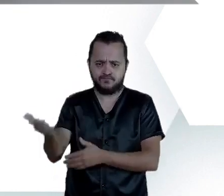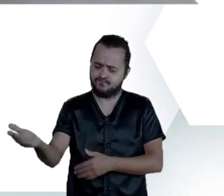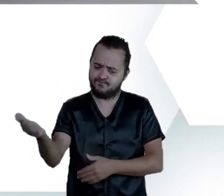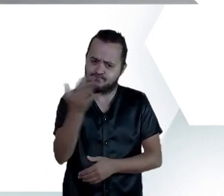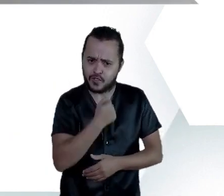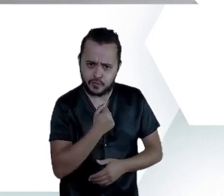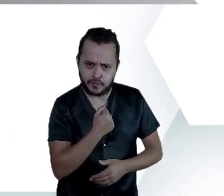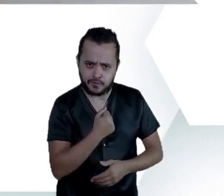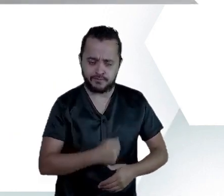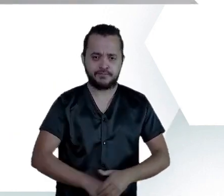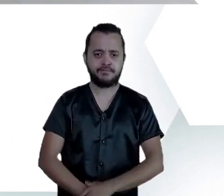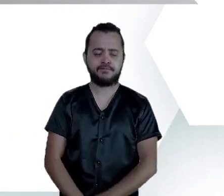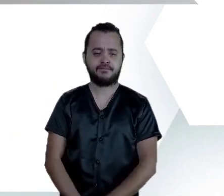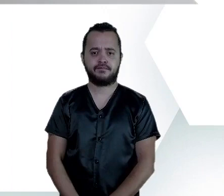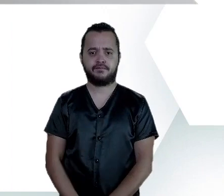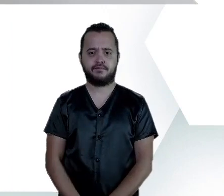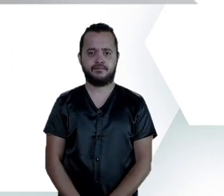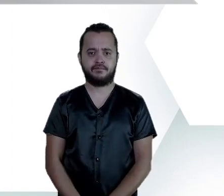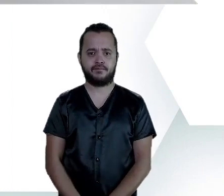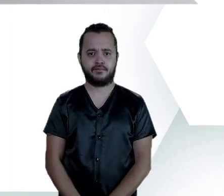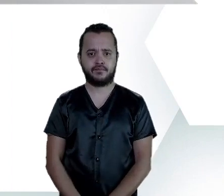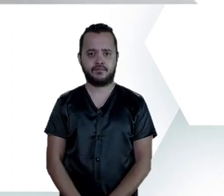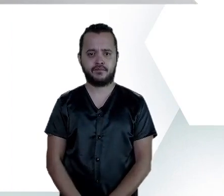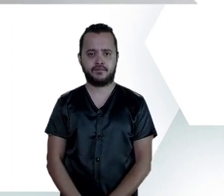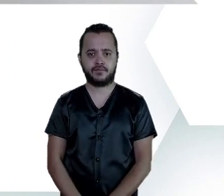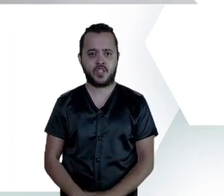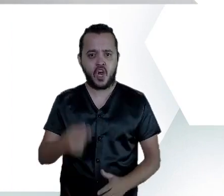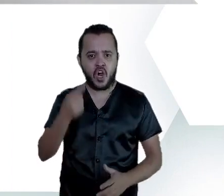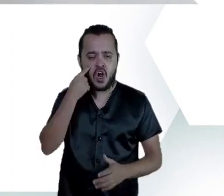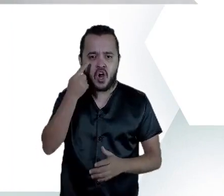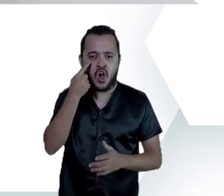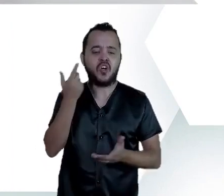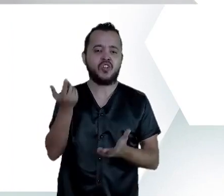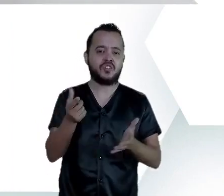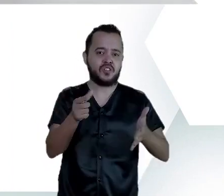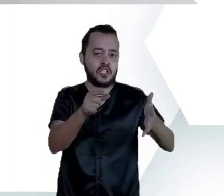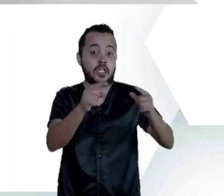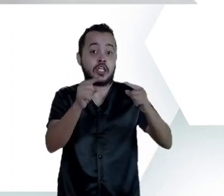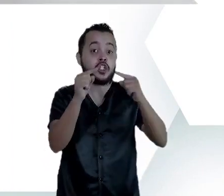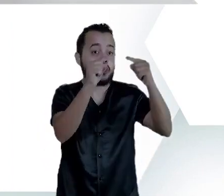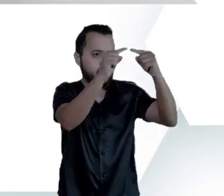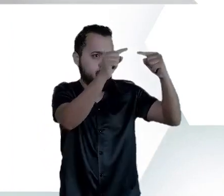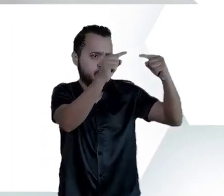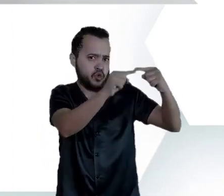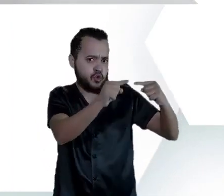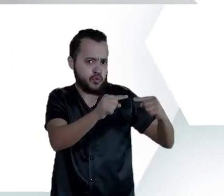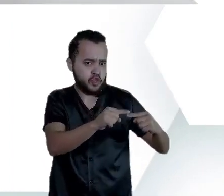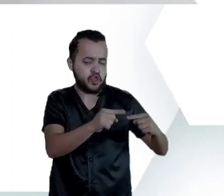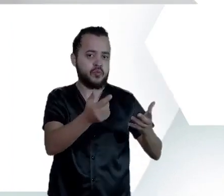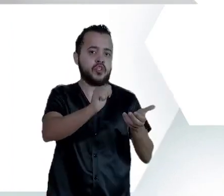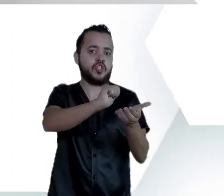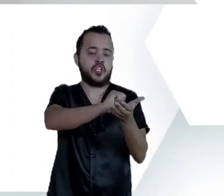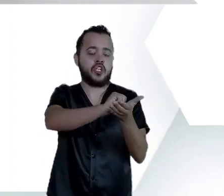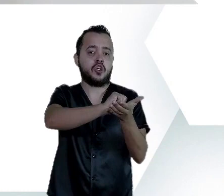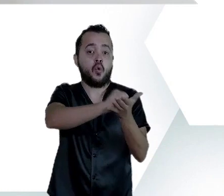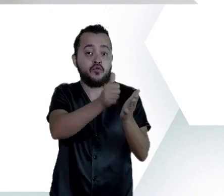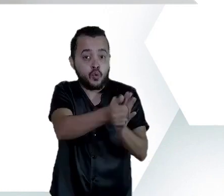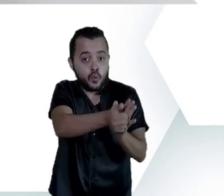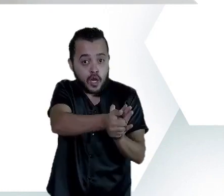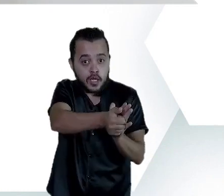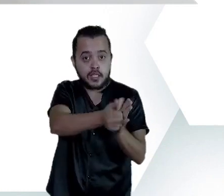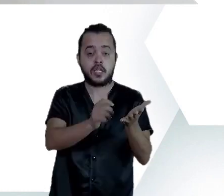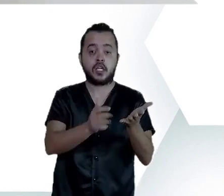comigo, pessoal. Tá vendo? Essas aqui são os diferentes tipos, tá, de configuração do meu